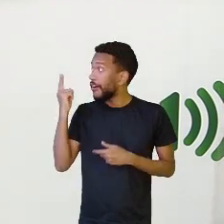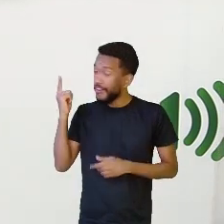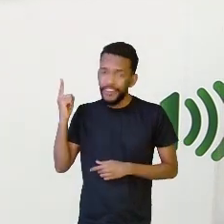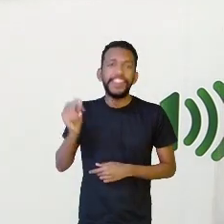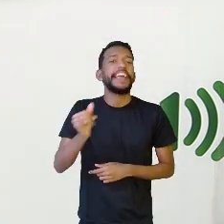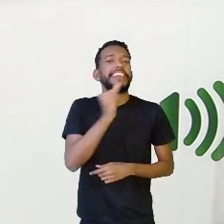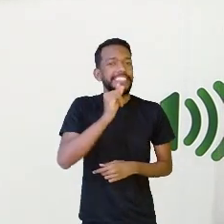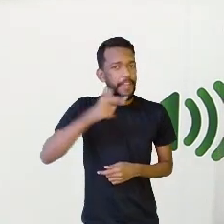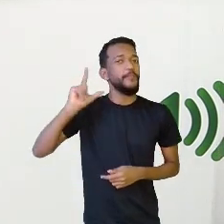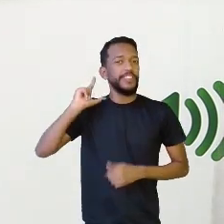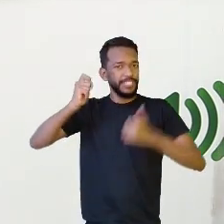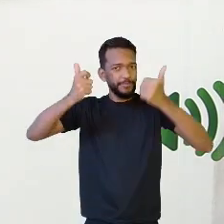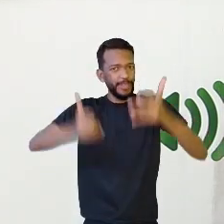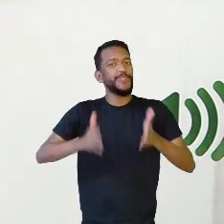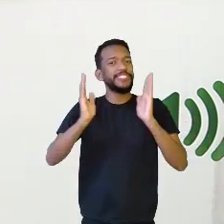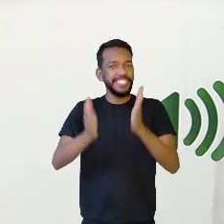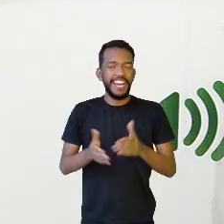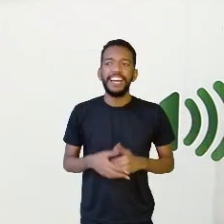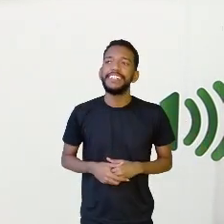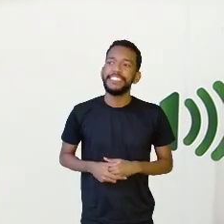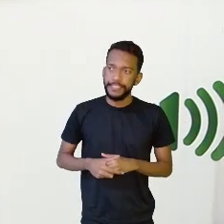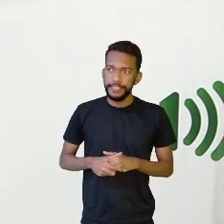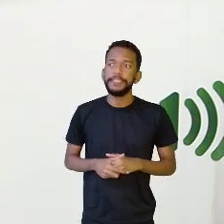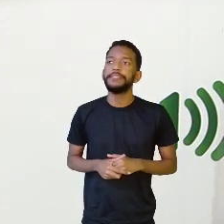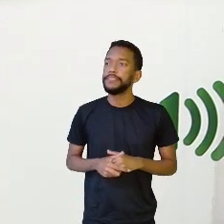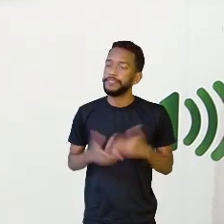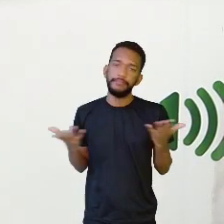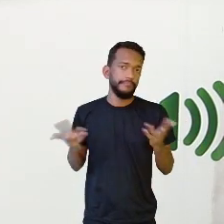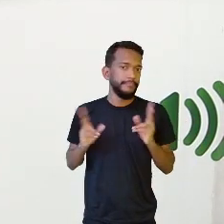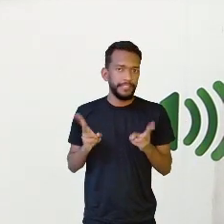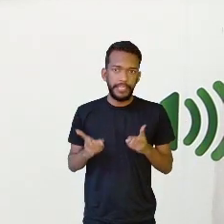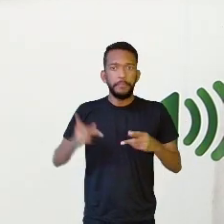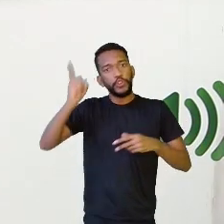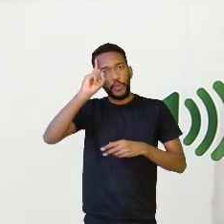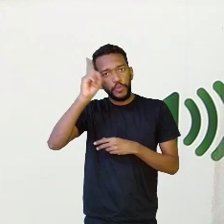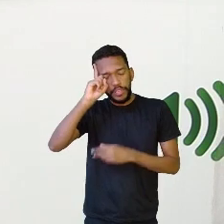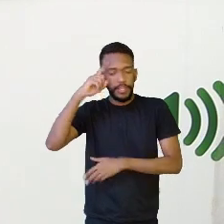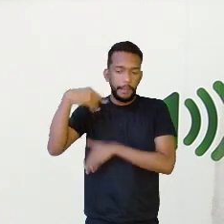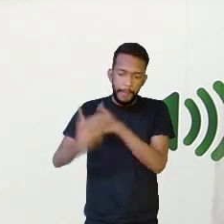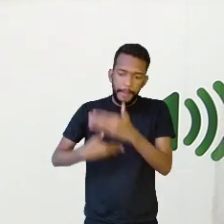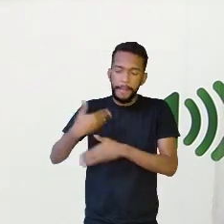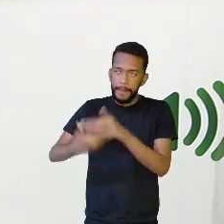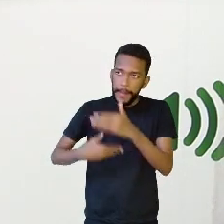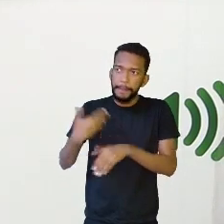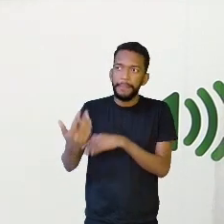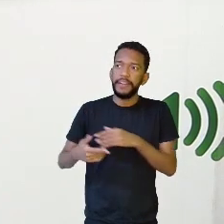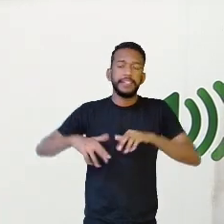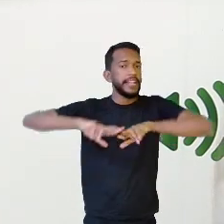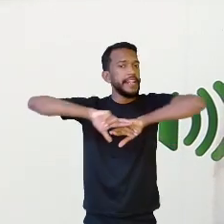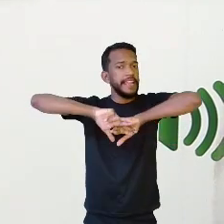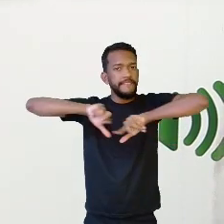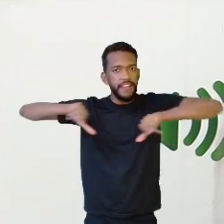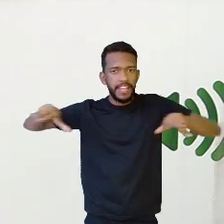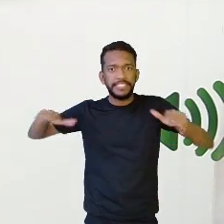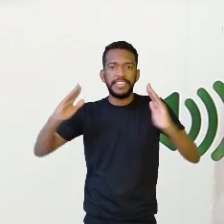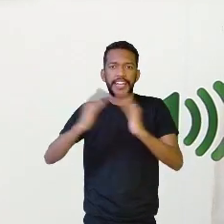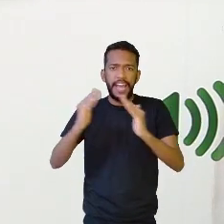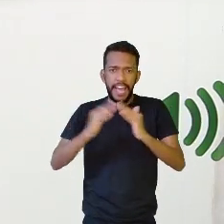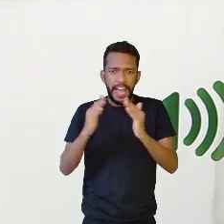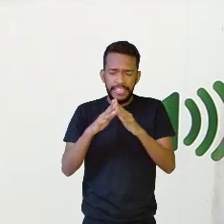o exemplo que eu disse para vocês. Praticamente todos os dias, nas diversas